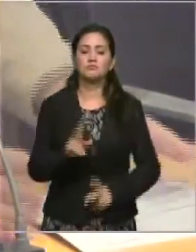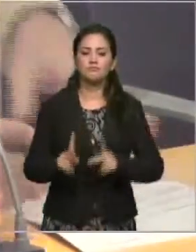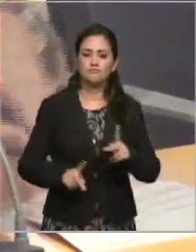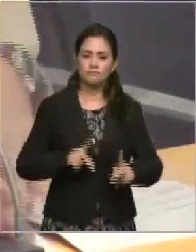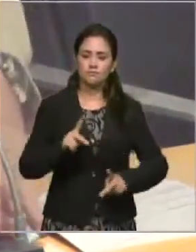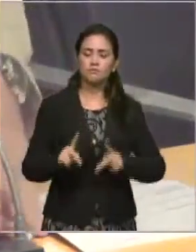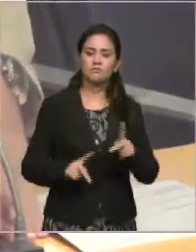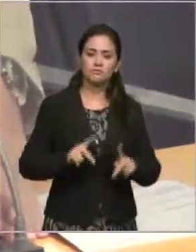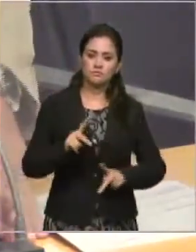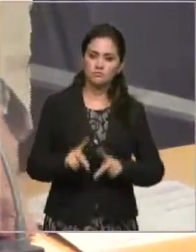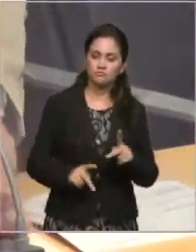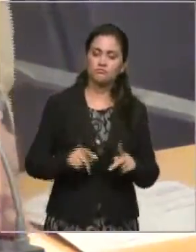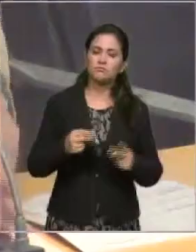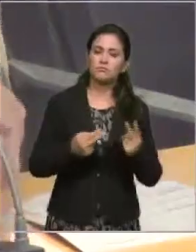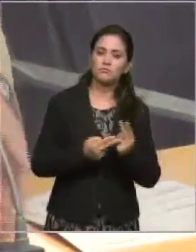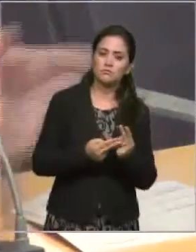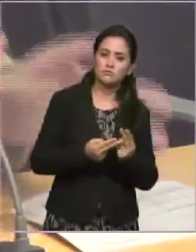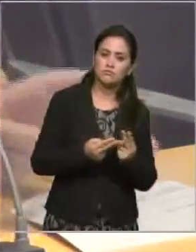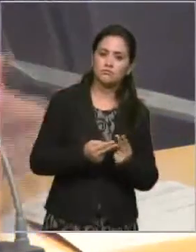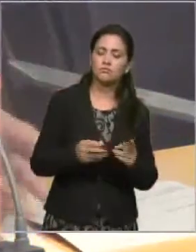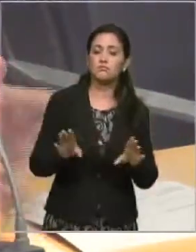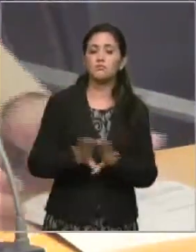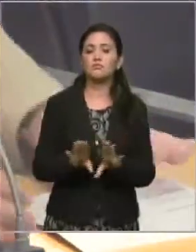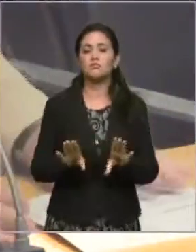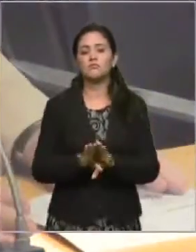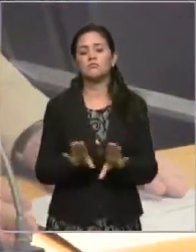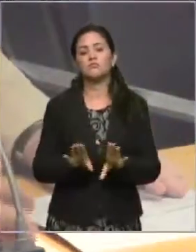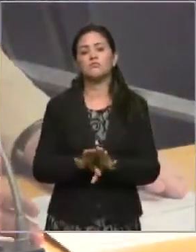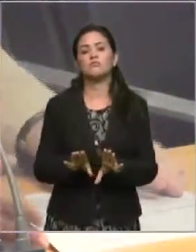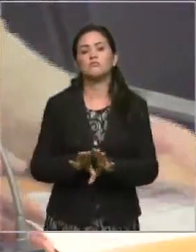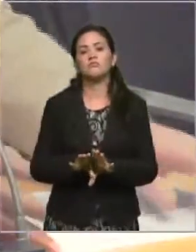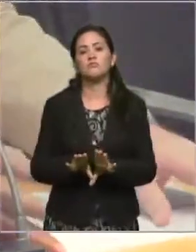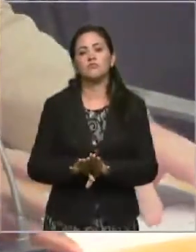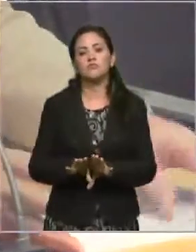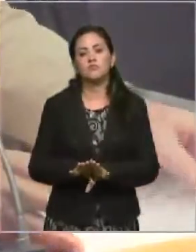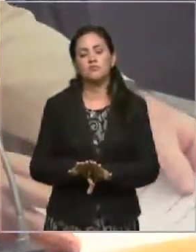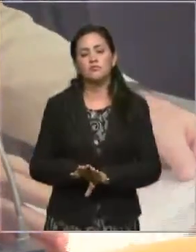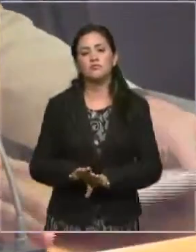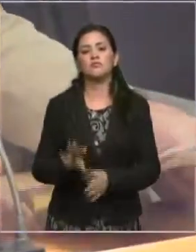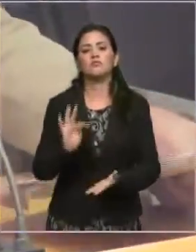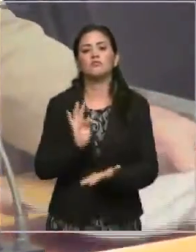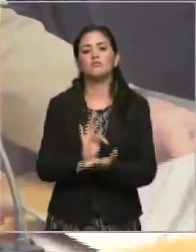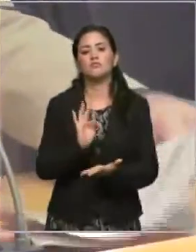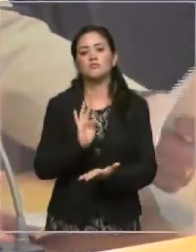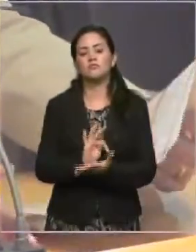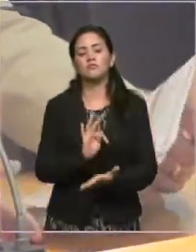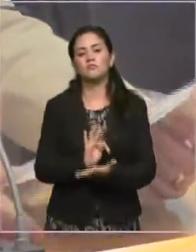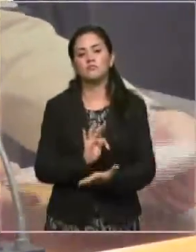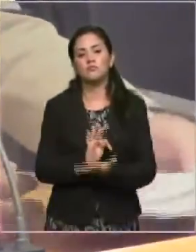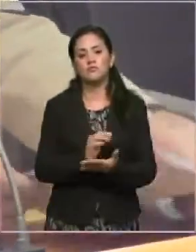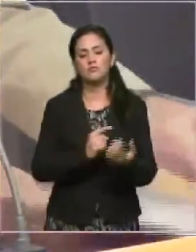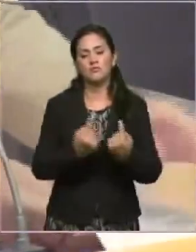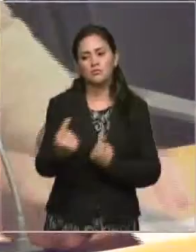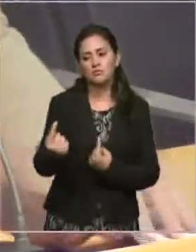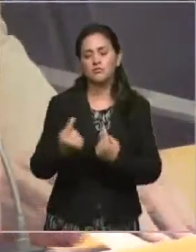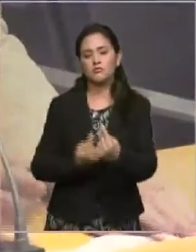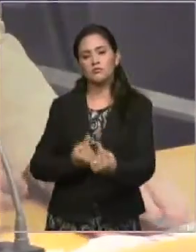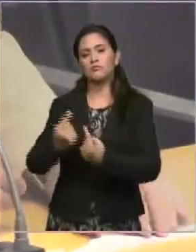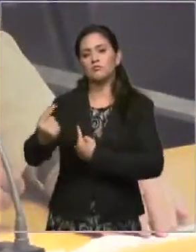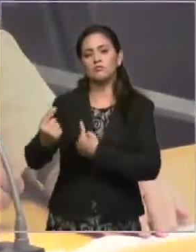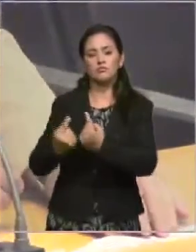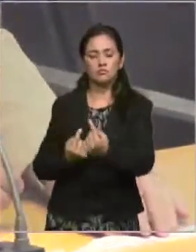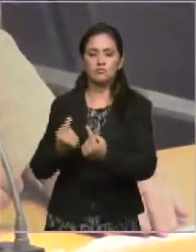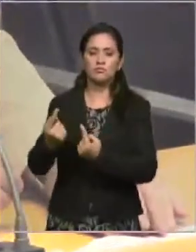população, tanto de Timon quanto de Teresina, que visita aquela importante